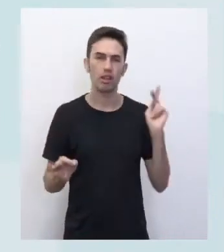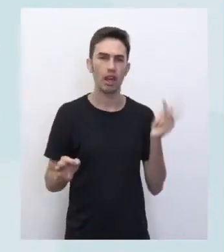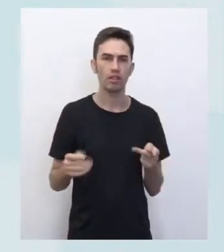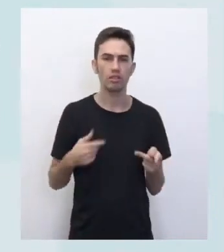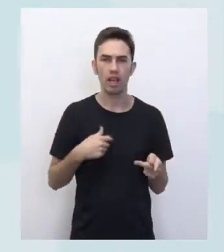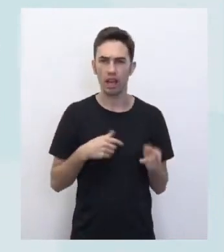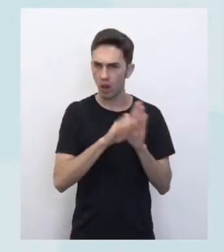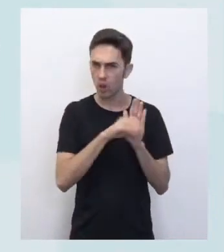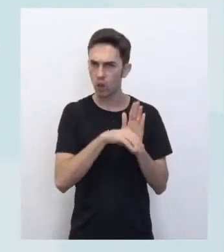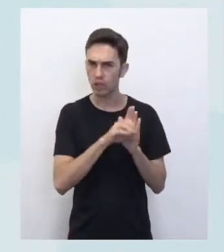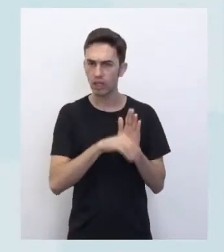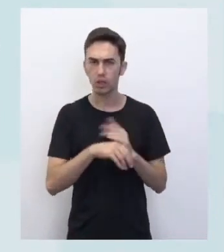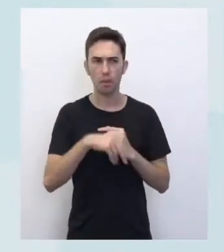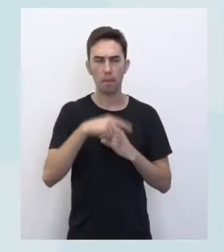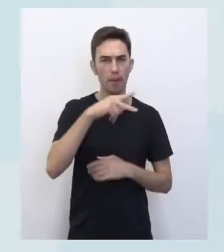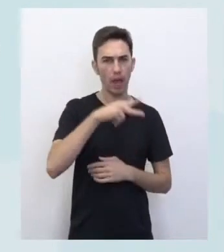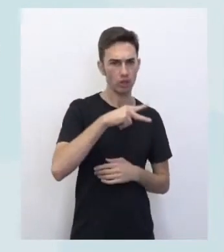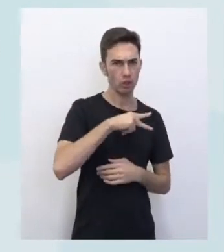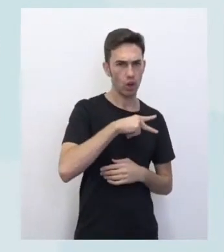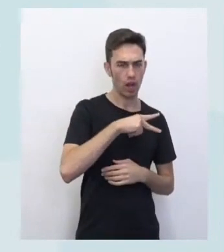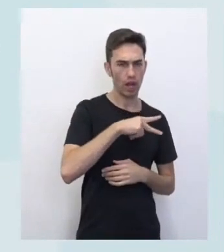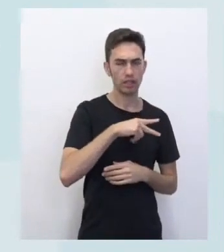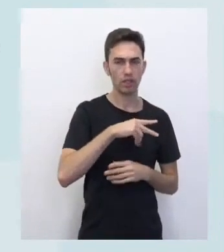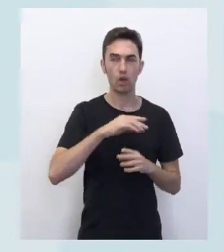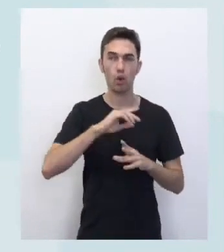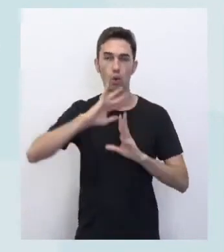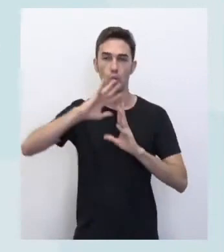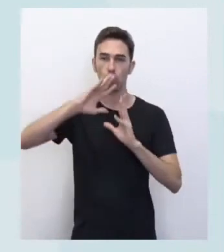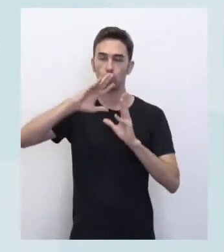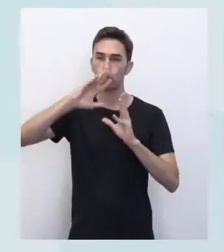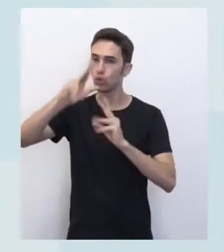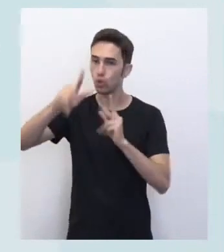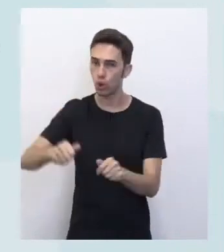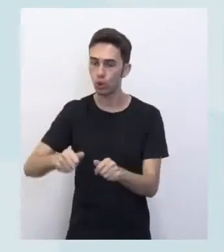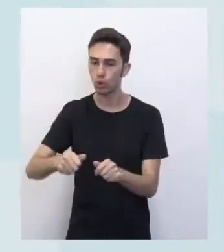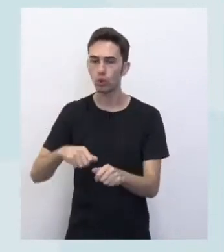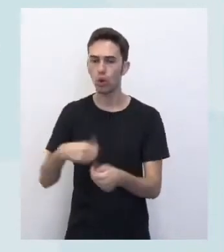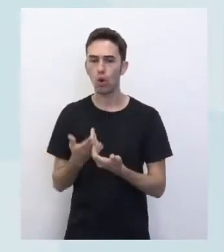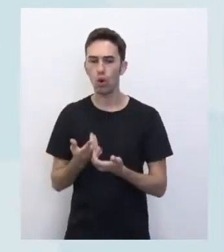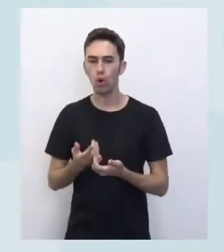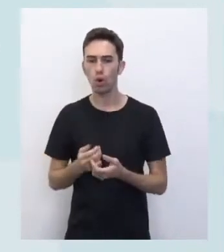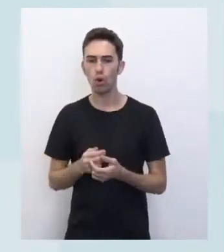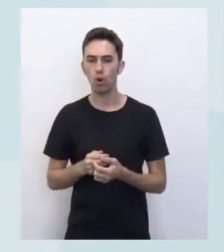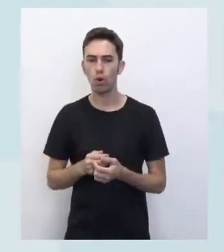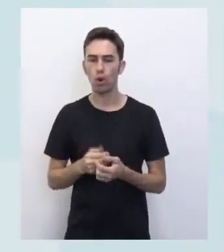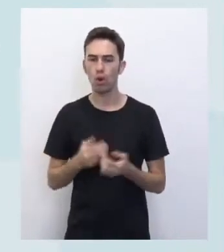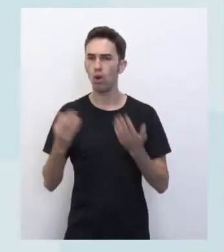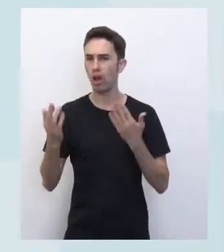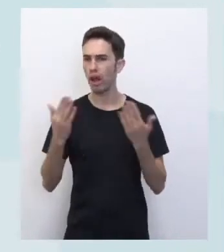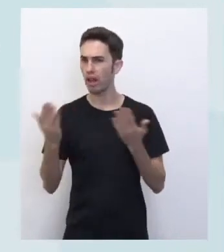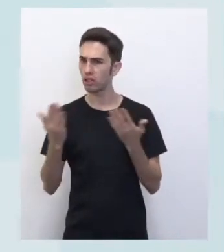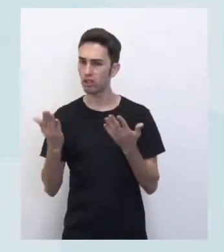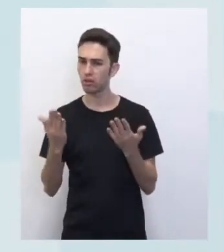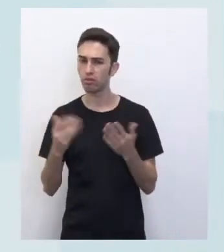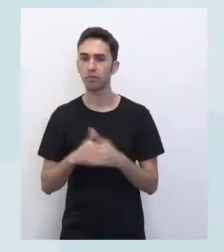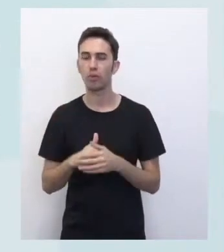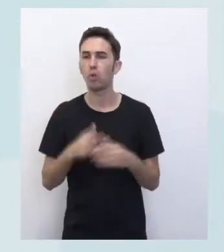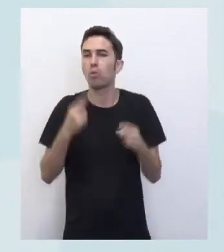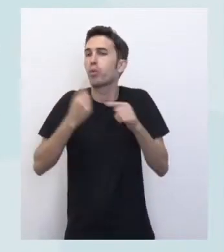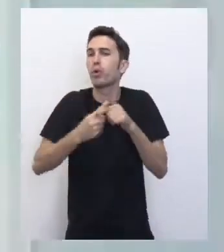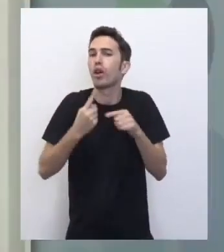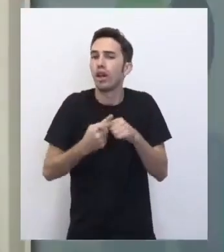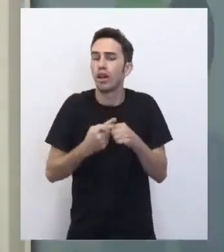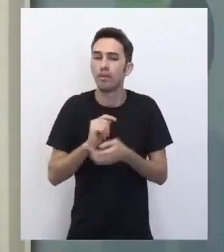conceitos particulares, universais ou relativos? E por quê? Isso daqui, gente, está dentro até de uma